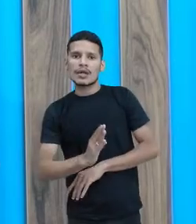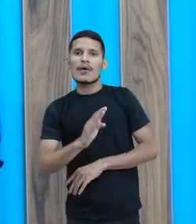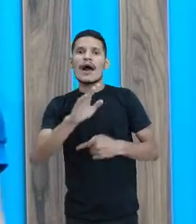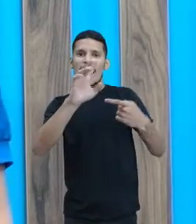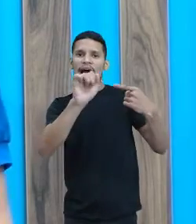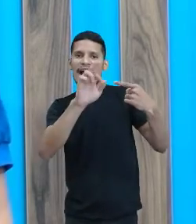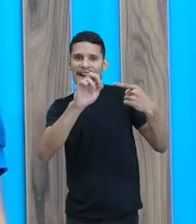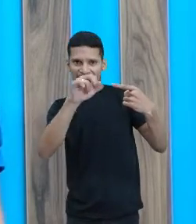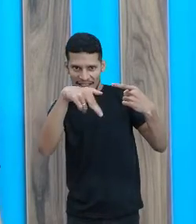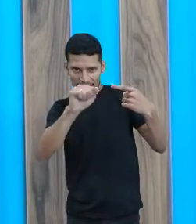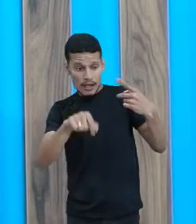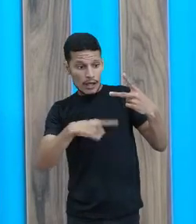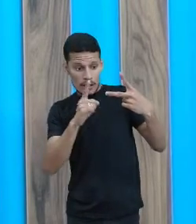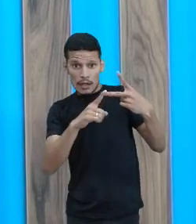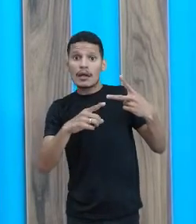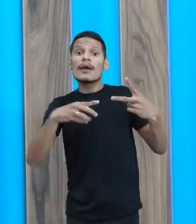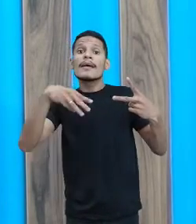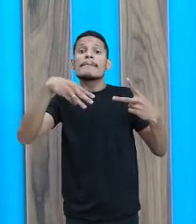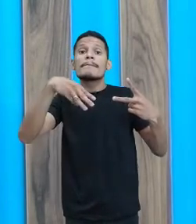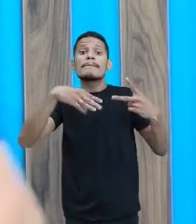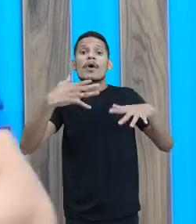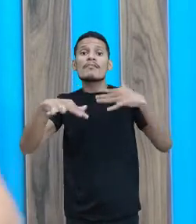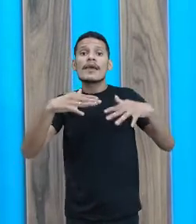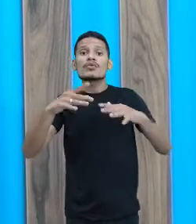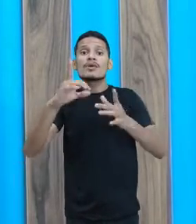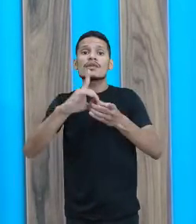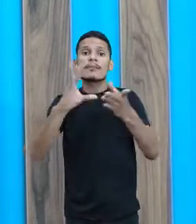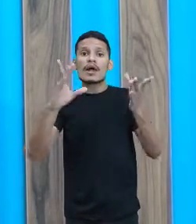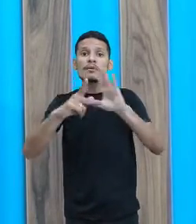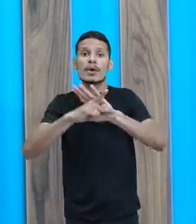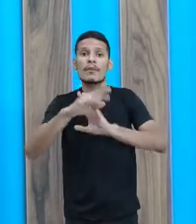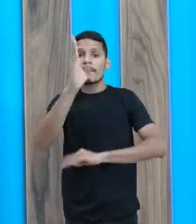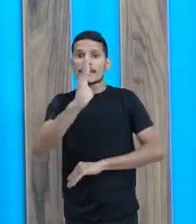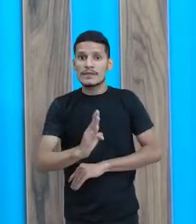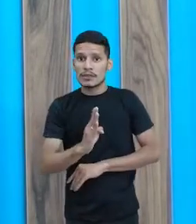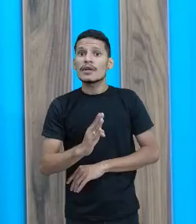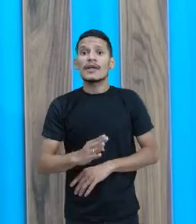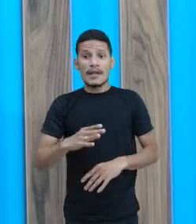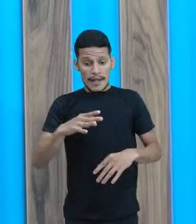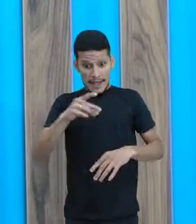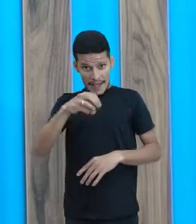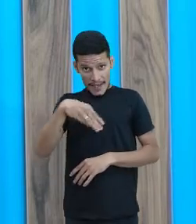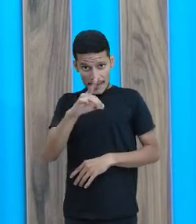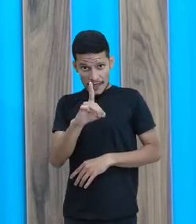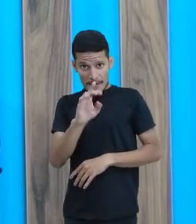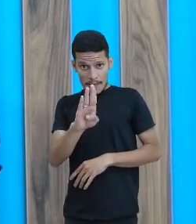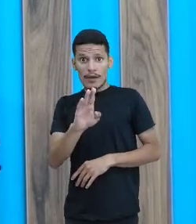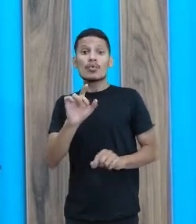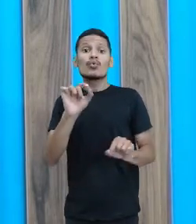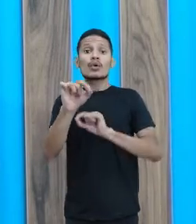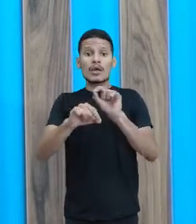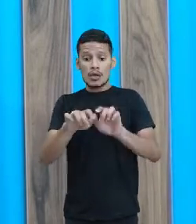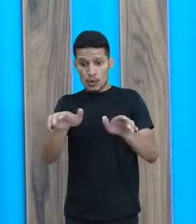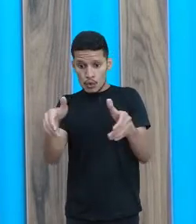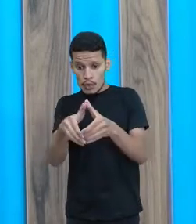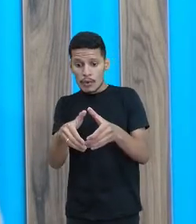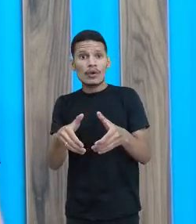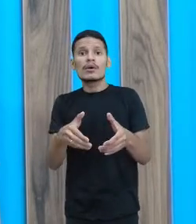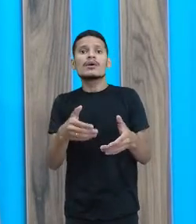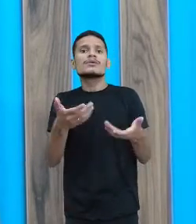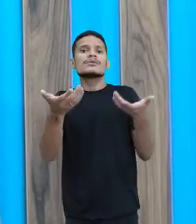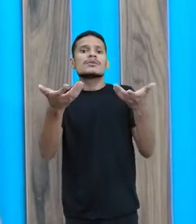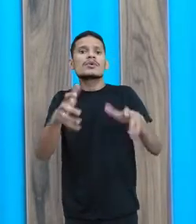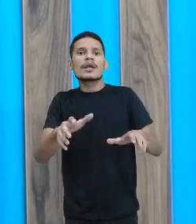ou o Movimento Democrático Brasileiro, que ali o MDB reunia os grupos que não eram totalmente favoráveis